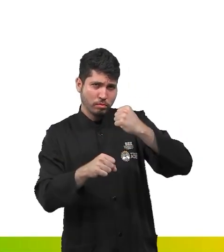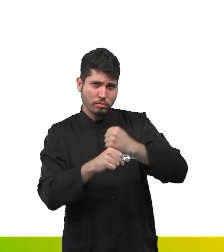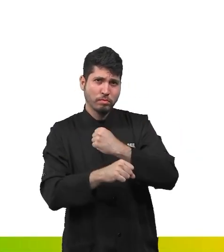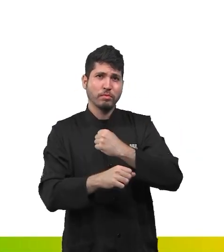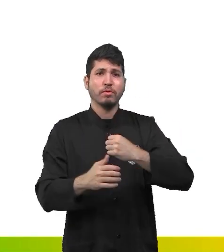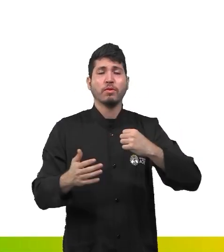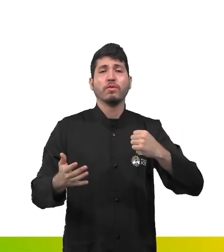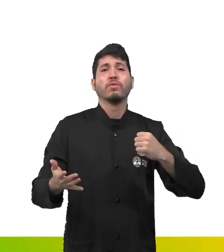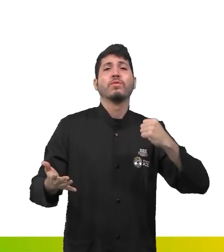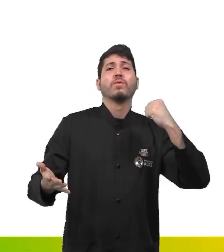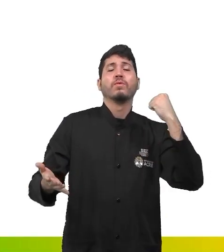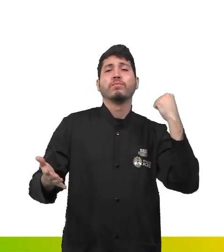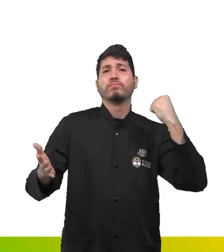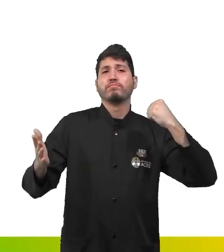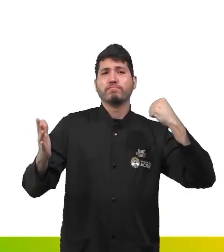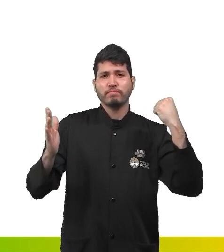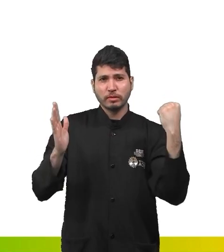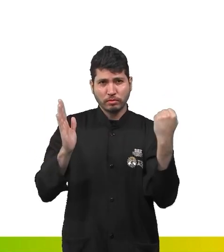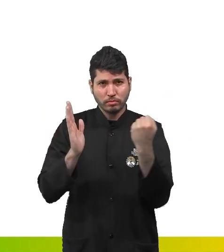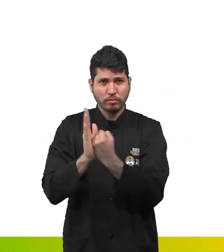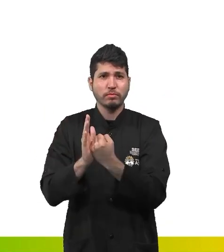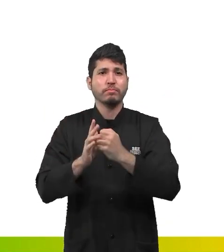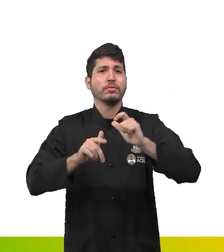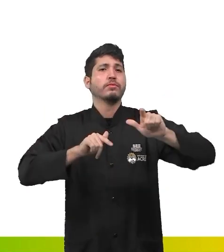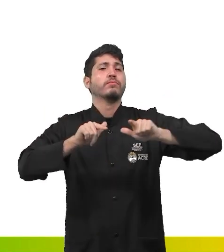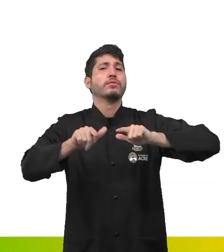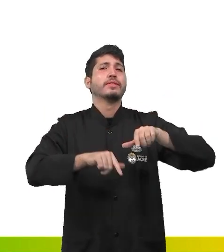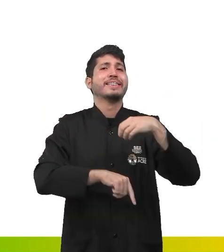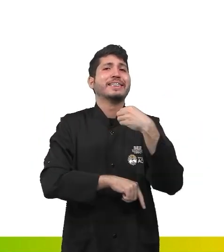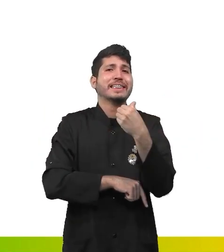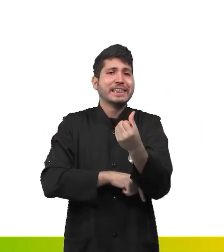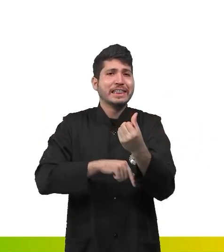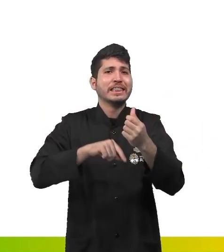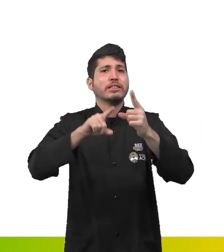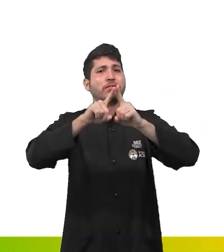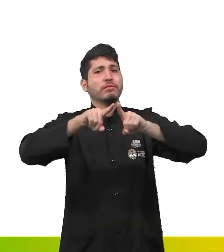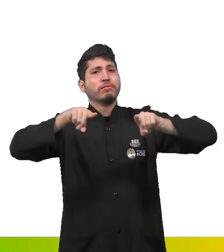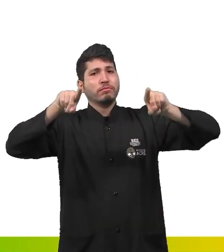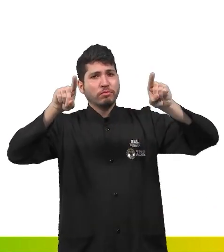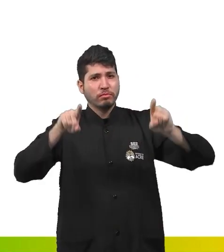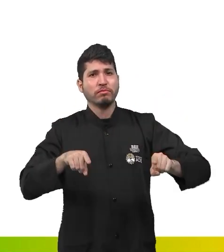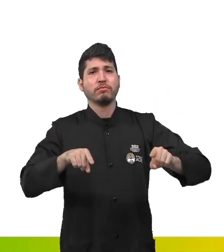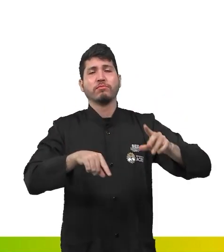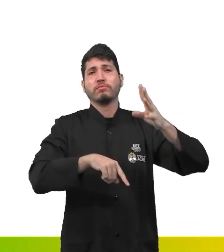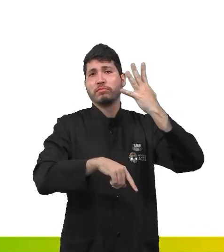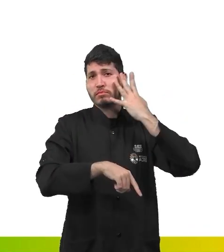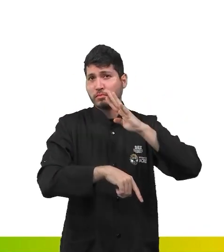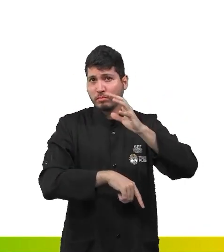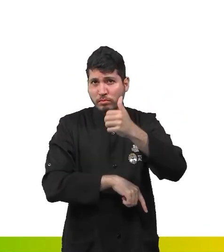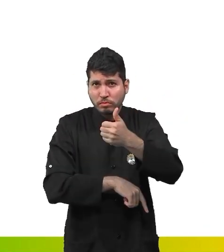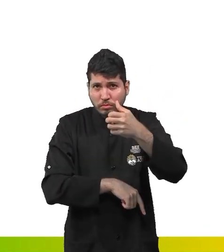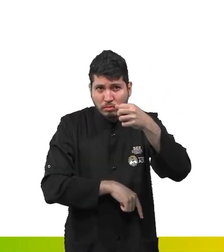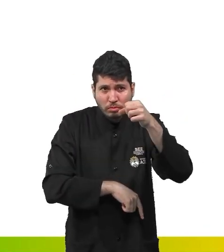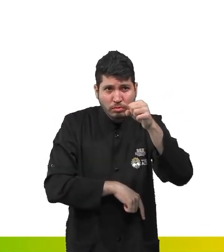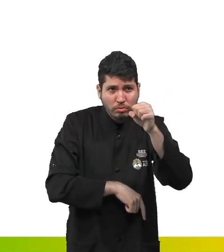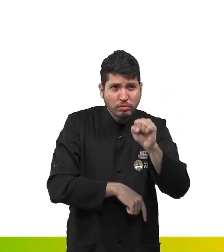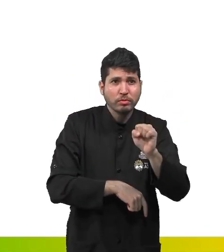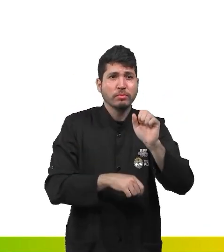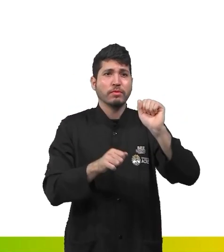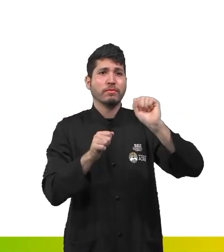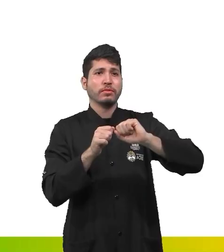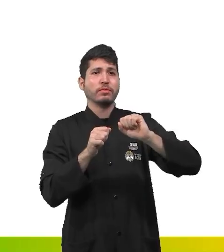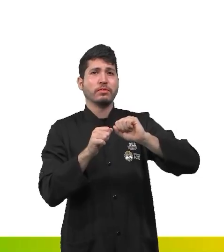contratados 6 operários que levaram 18 dias para executar a metade desse